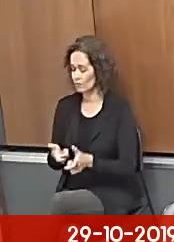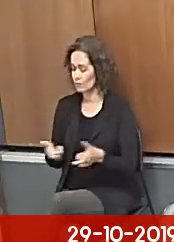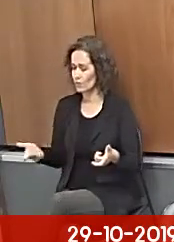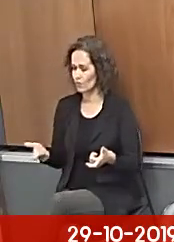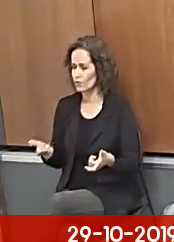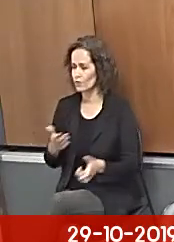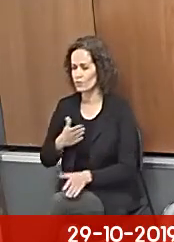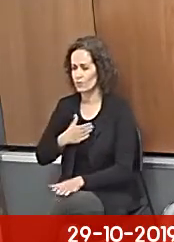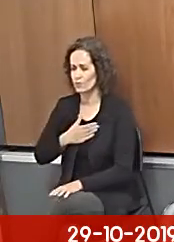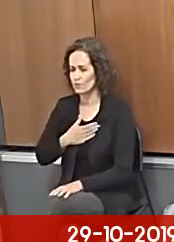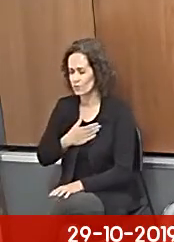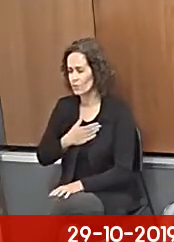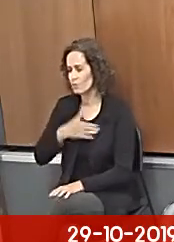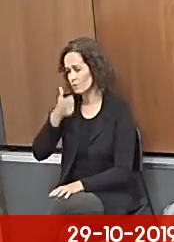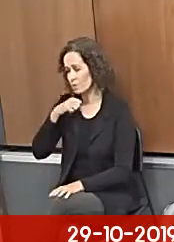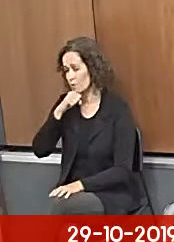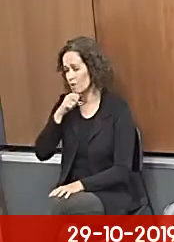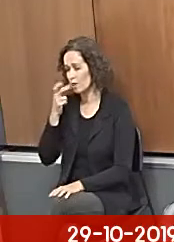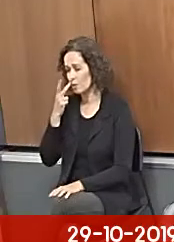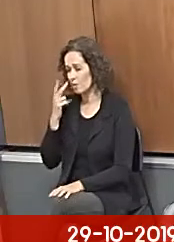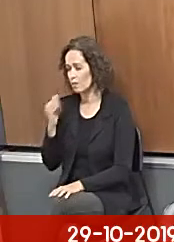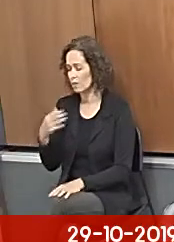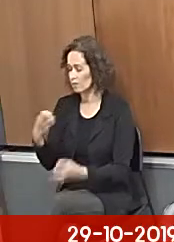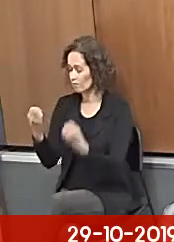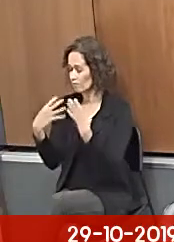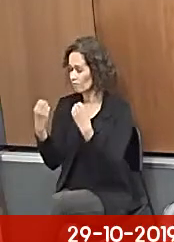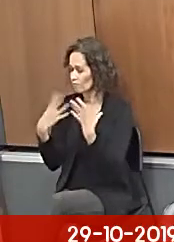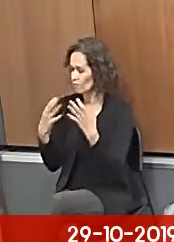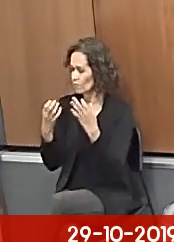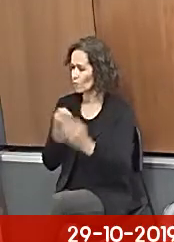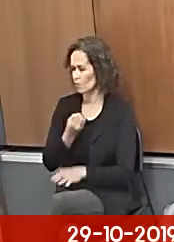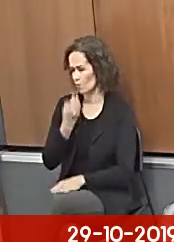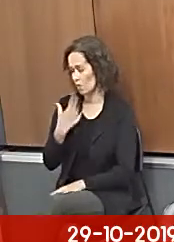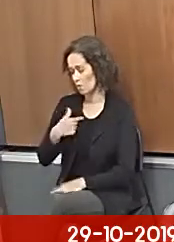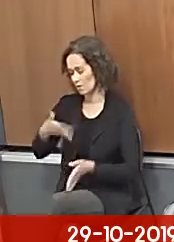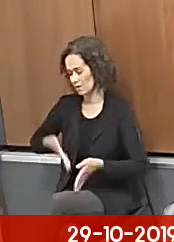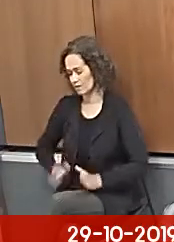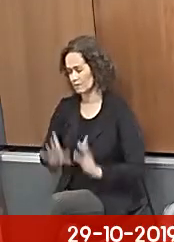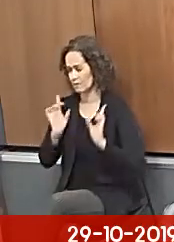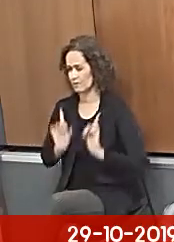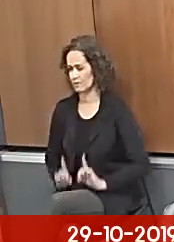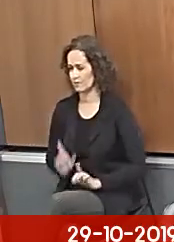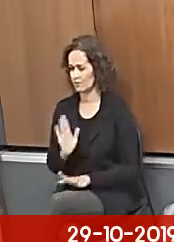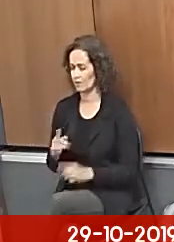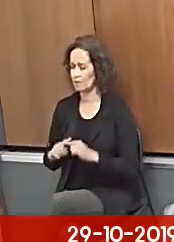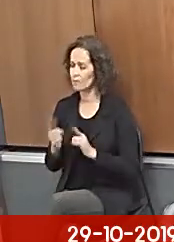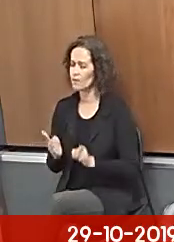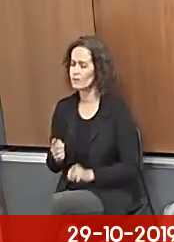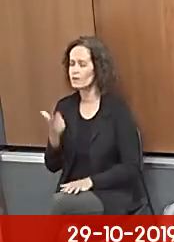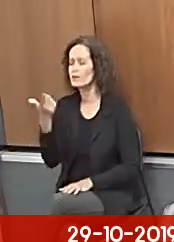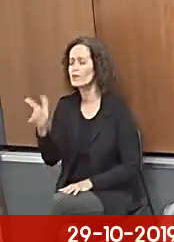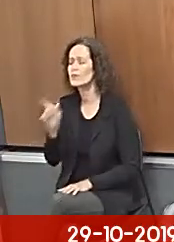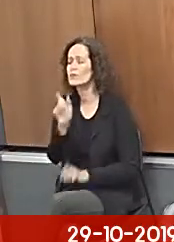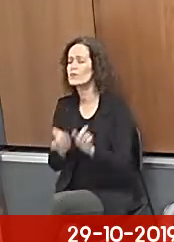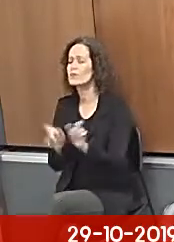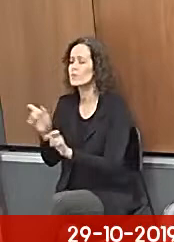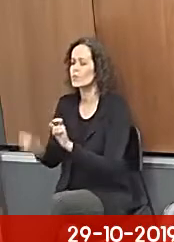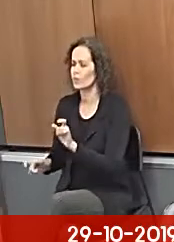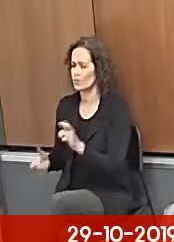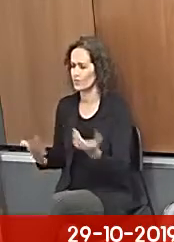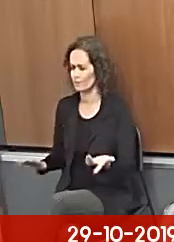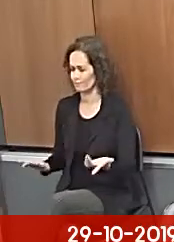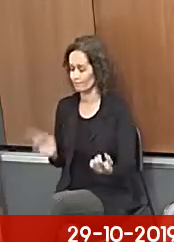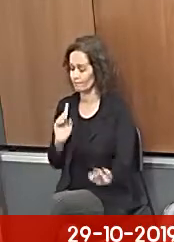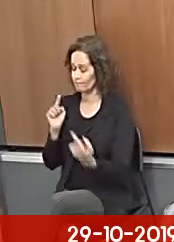ter me dado uma educação boa, deles terem brigado e me ensinado como viver. Mas isso é as outras pessoas. E o nosso objetivo da